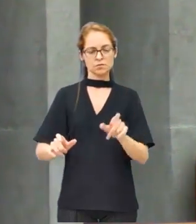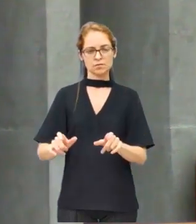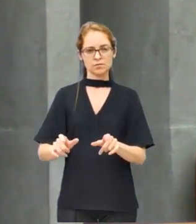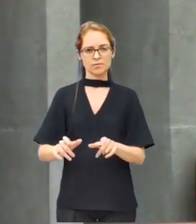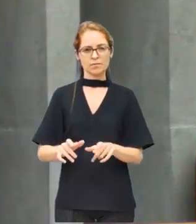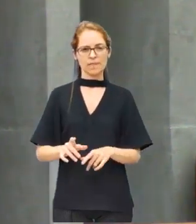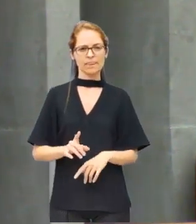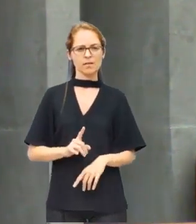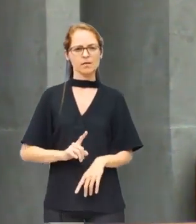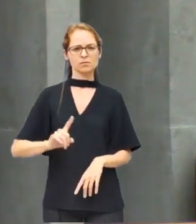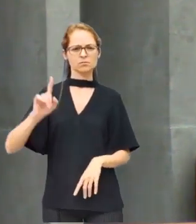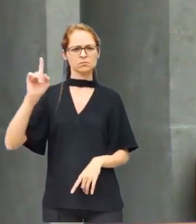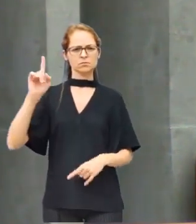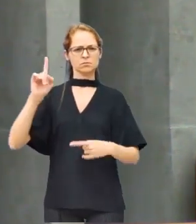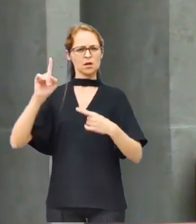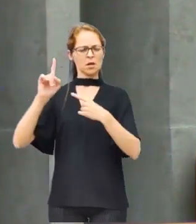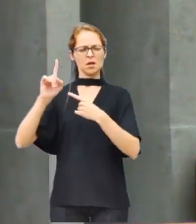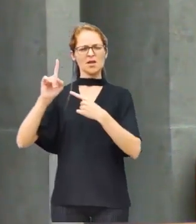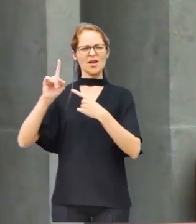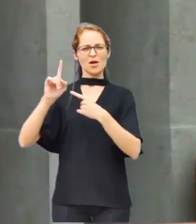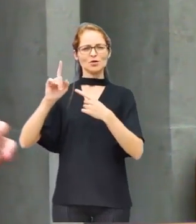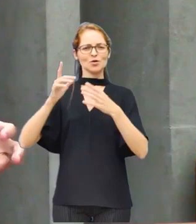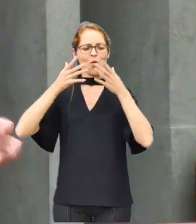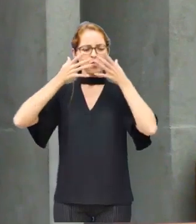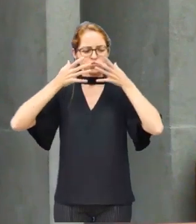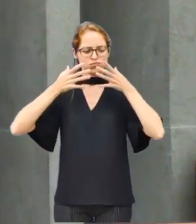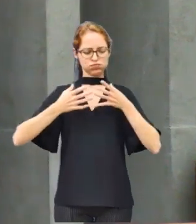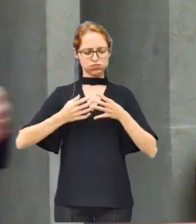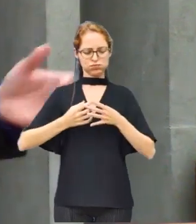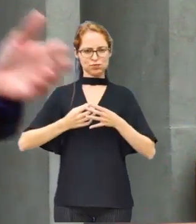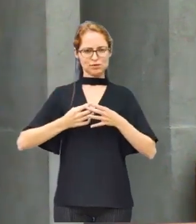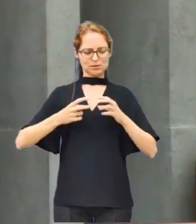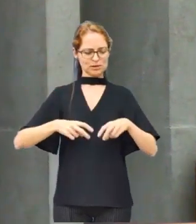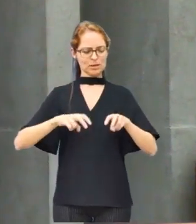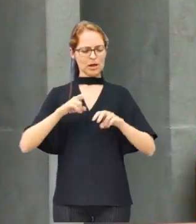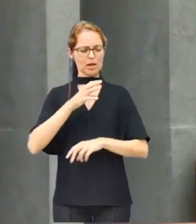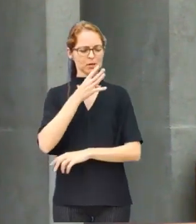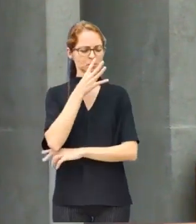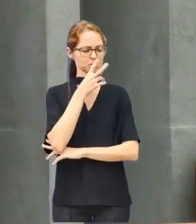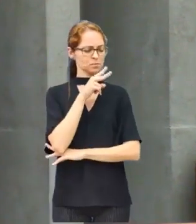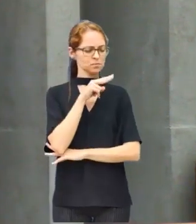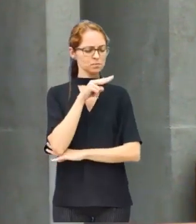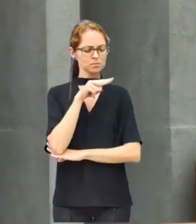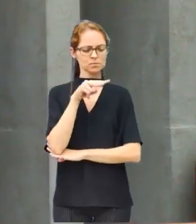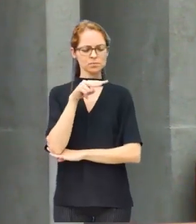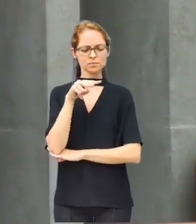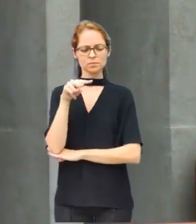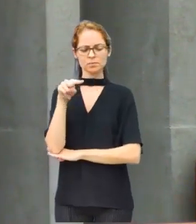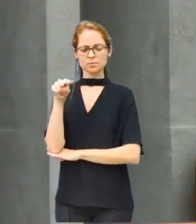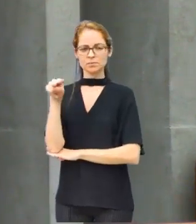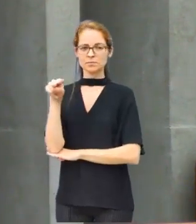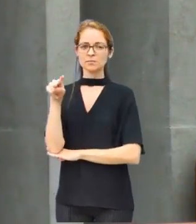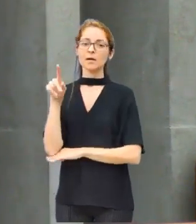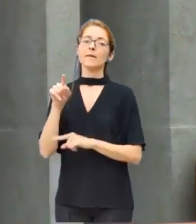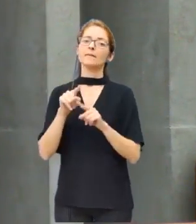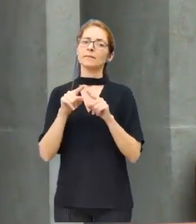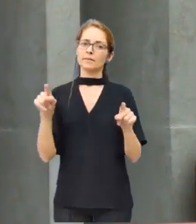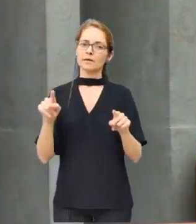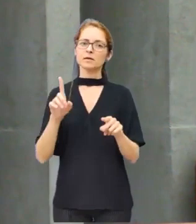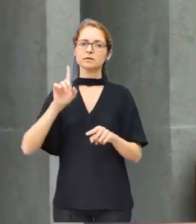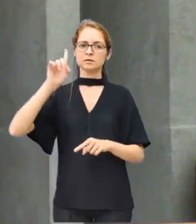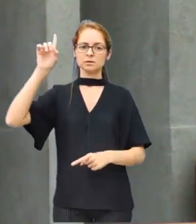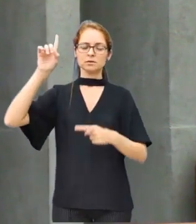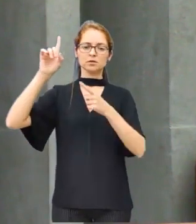senhor retratado como ser barbudo que fica sentado na sua cadeira olhando tudo que está acontecendo à sua volta. Mas Ele é o ser